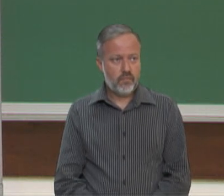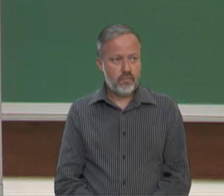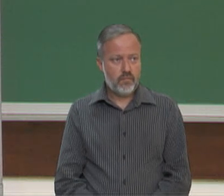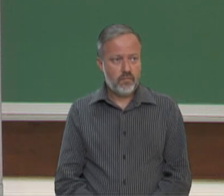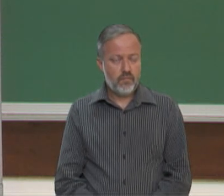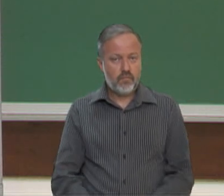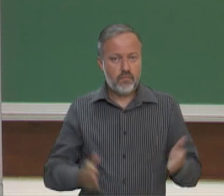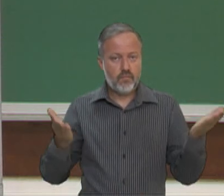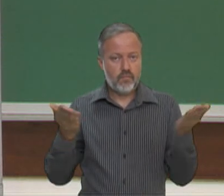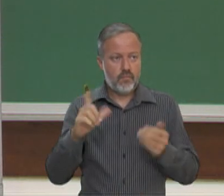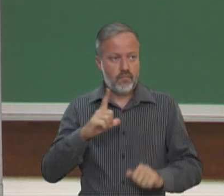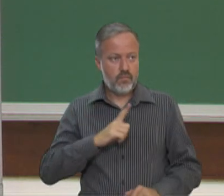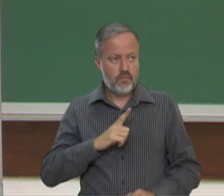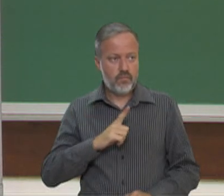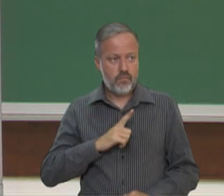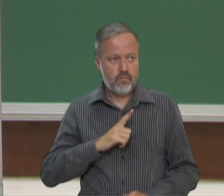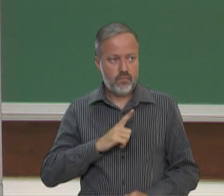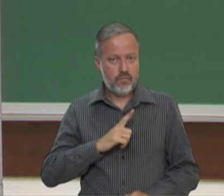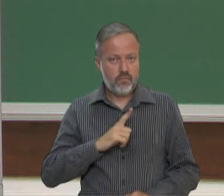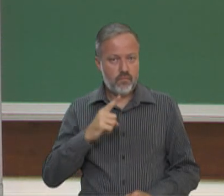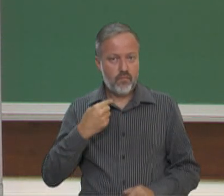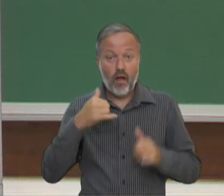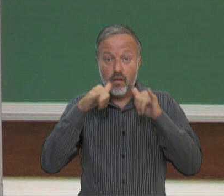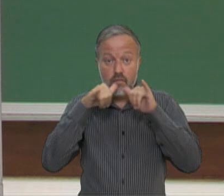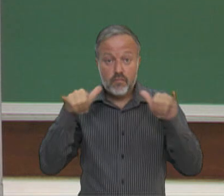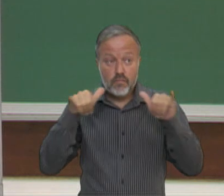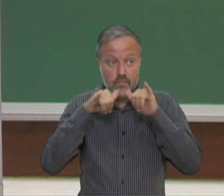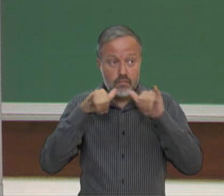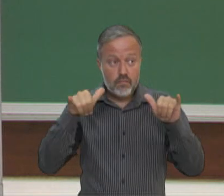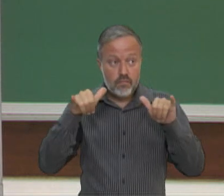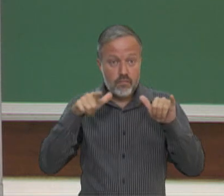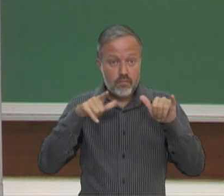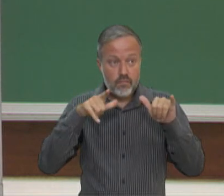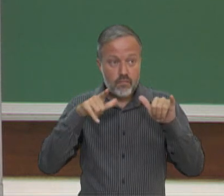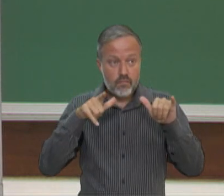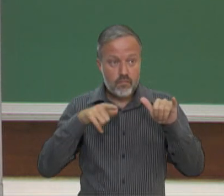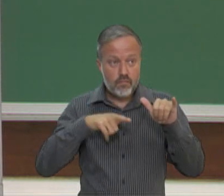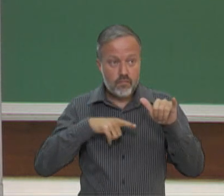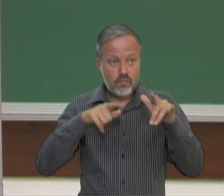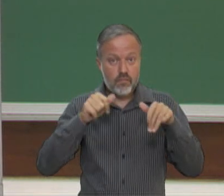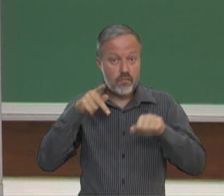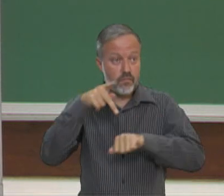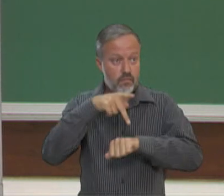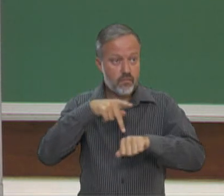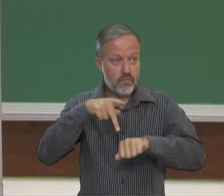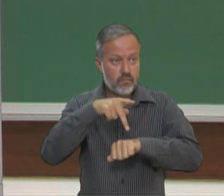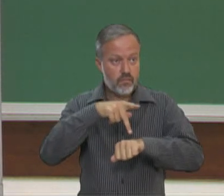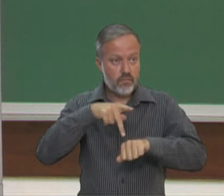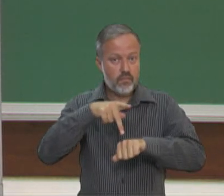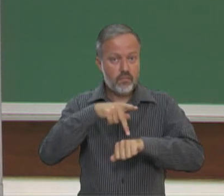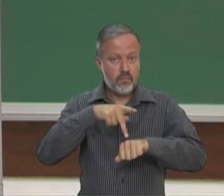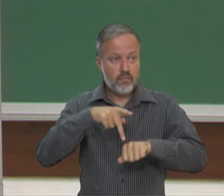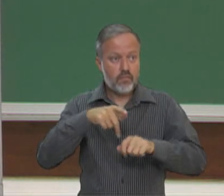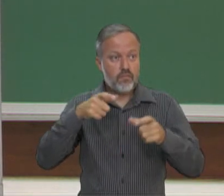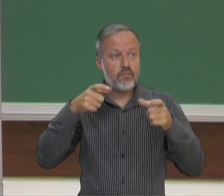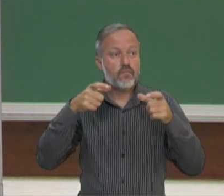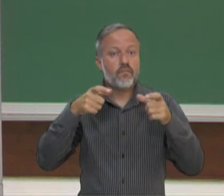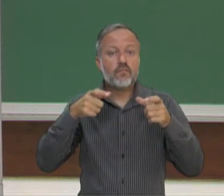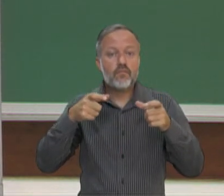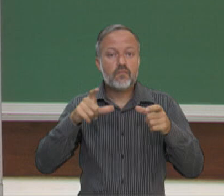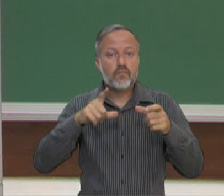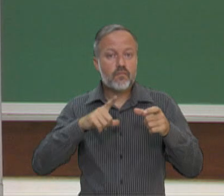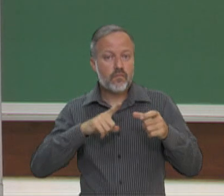Aqui teremos uma notícia do periódico El País. El País es un periódico